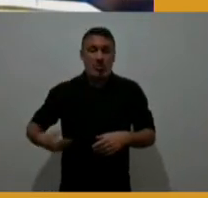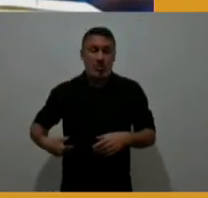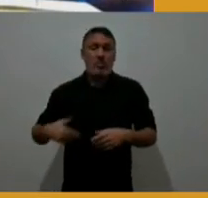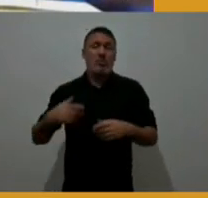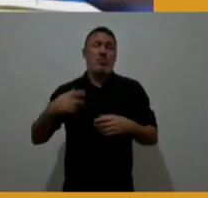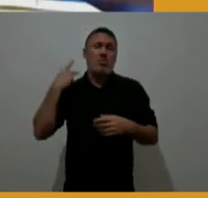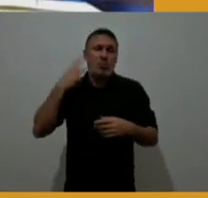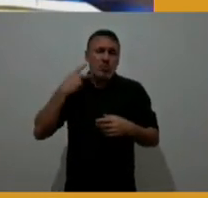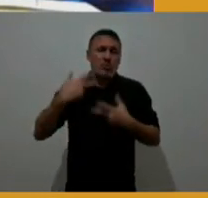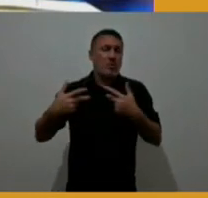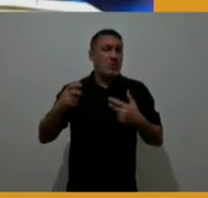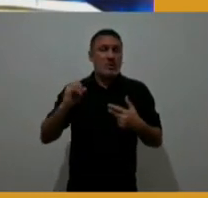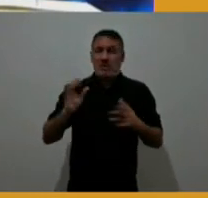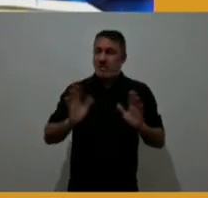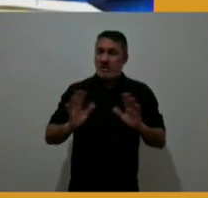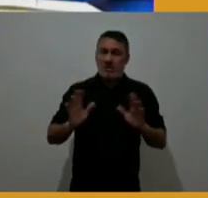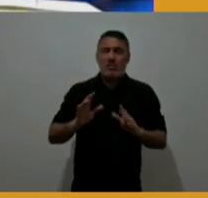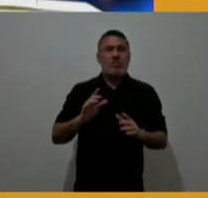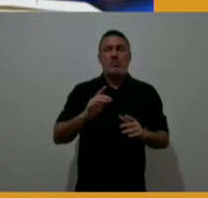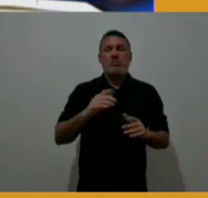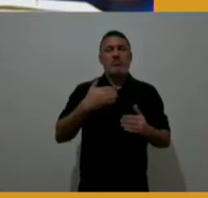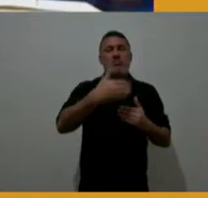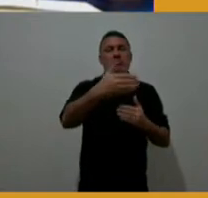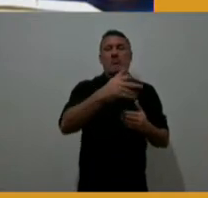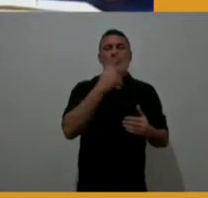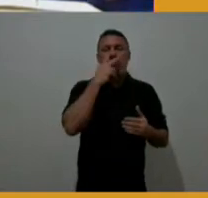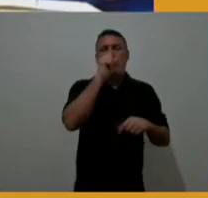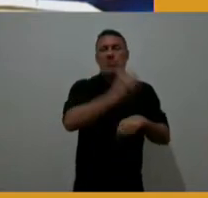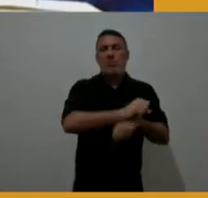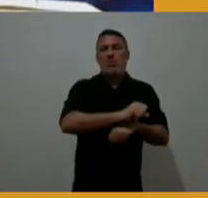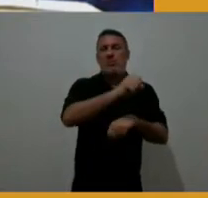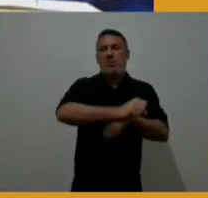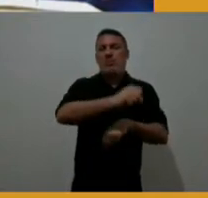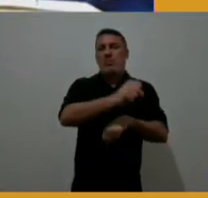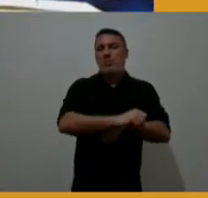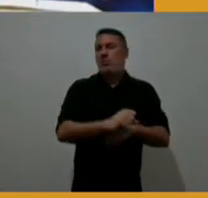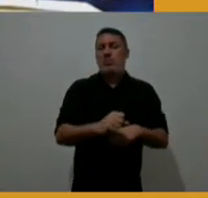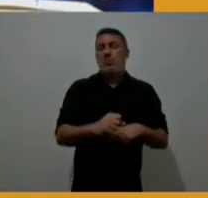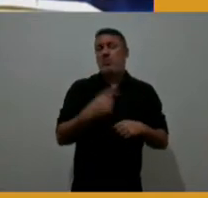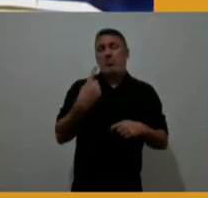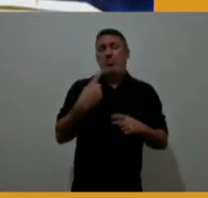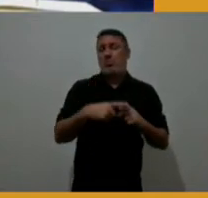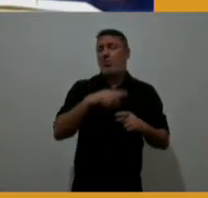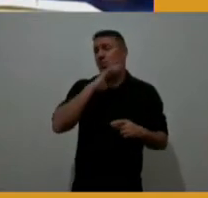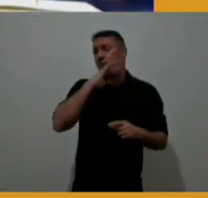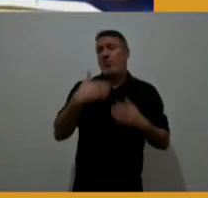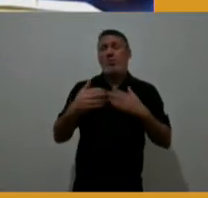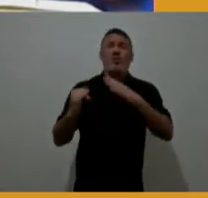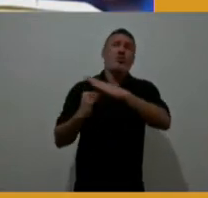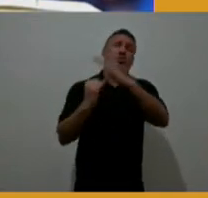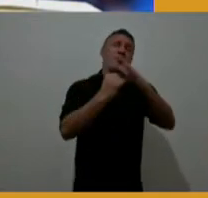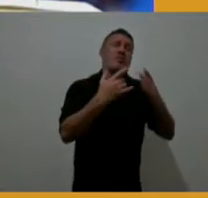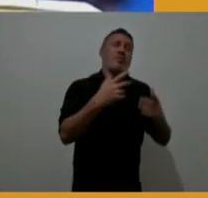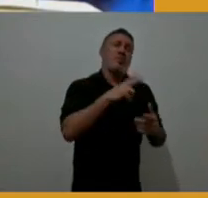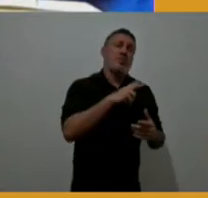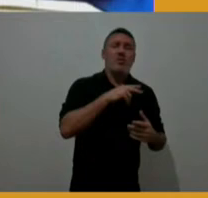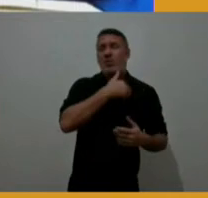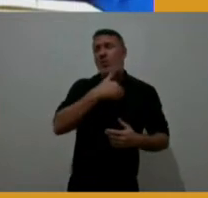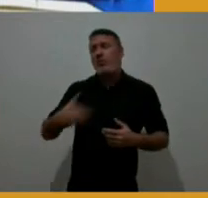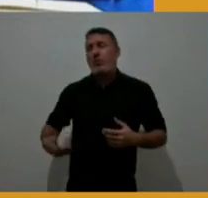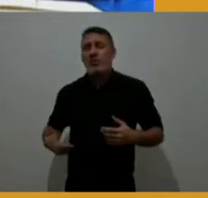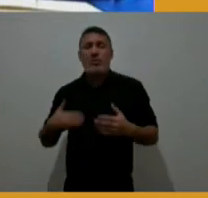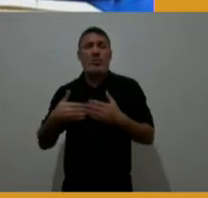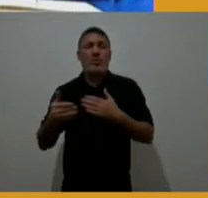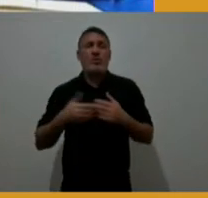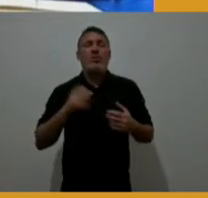efetivamente dar sequência ao trabalho. E a pior coisa que possa existir em qualquer instituição pública ou privada, mas especialmente na pública, é que você não